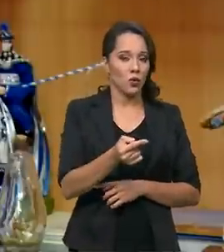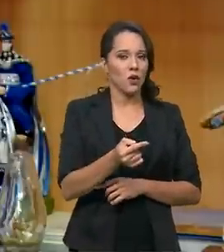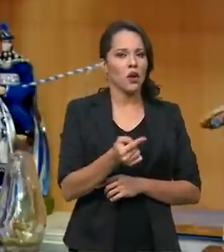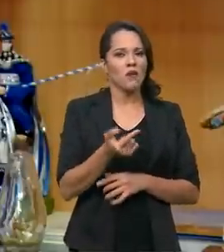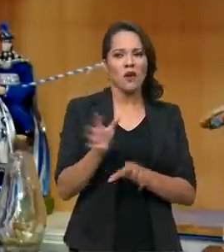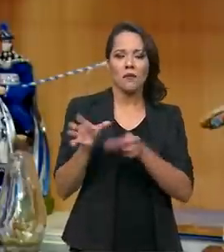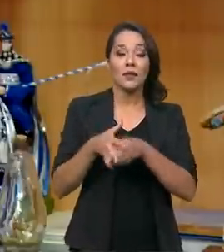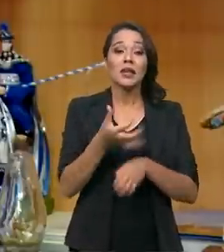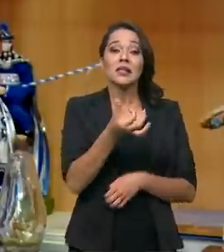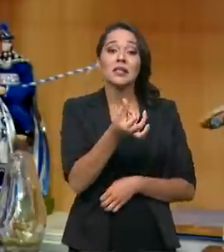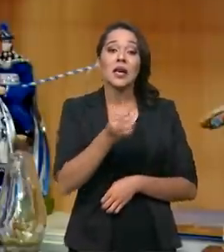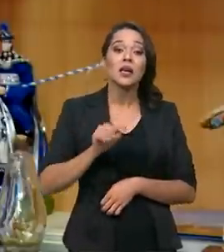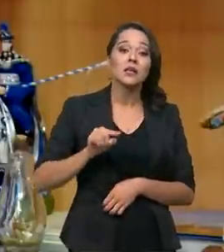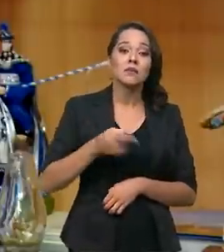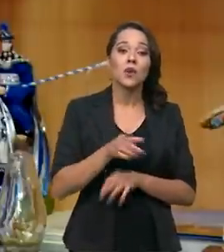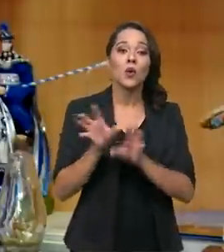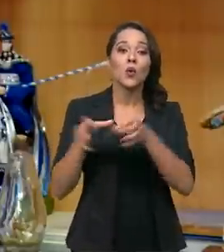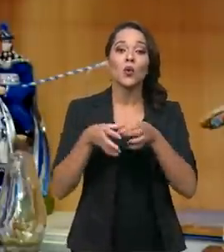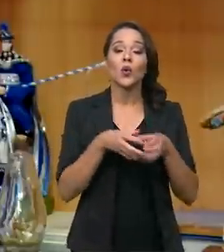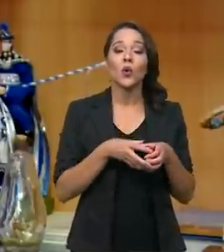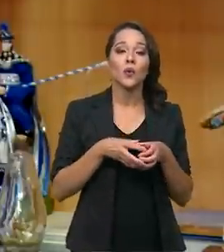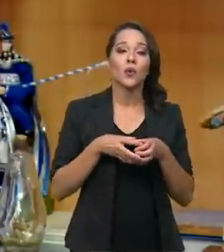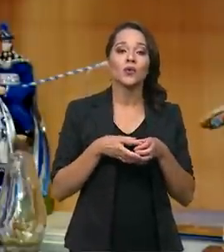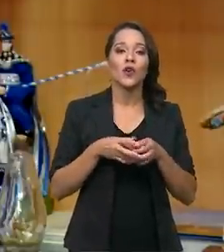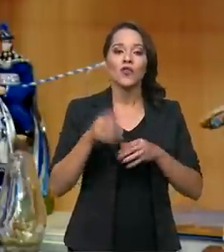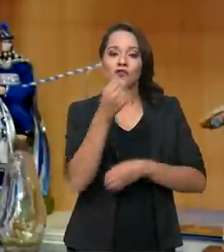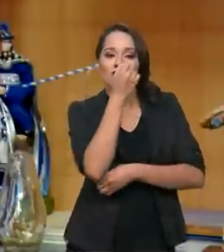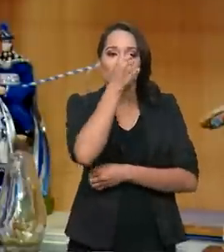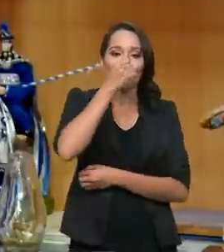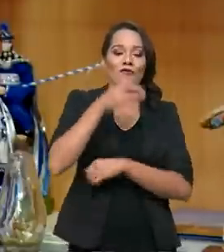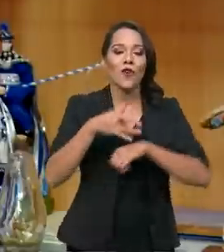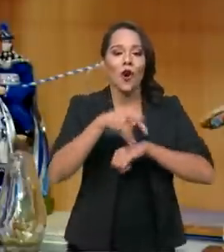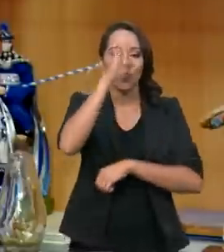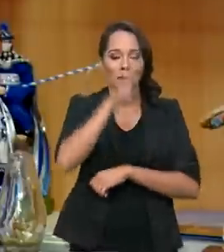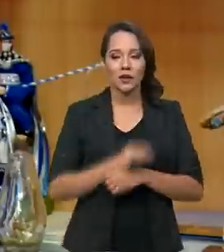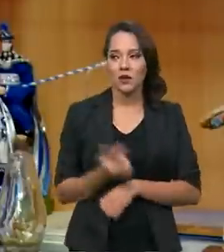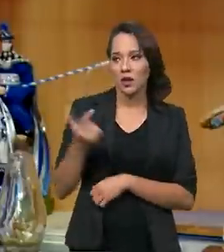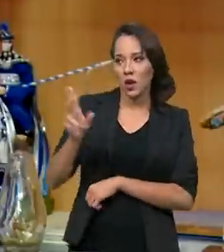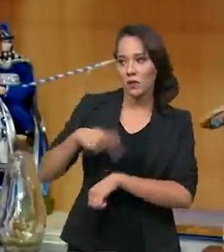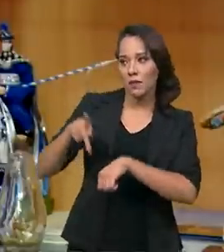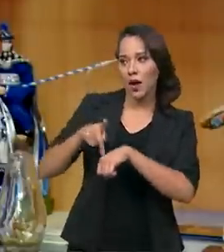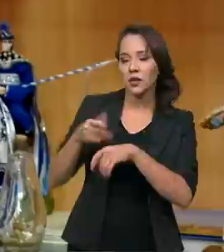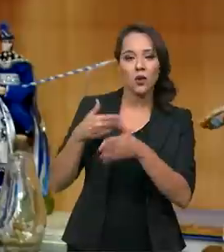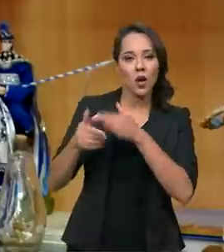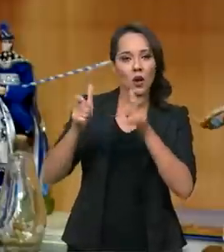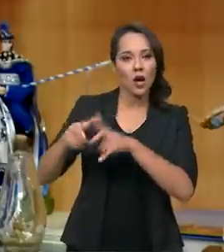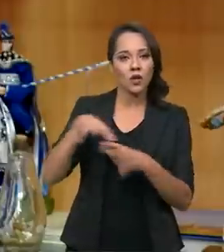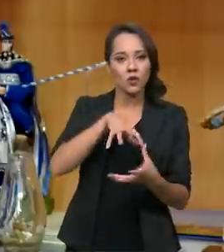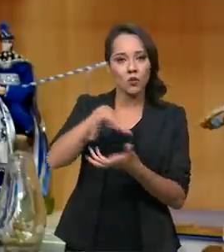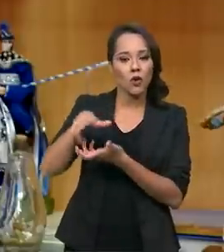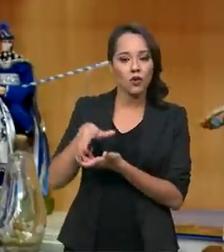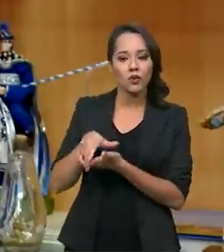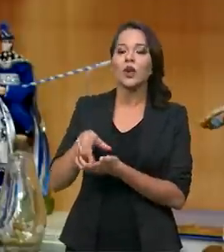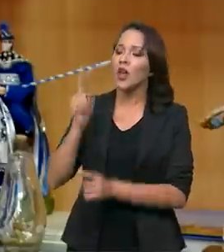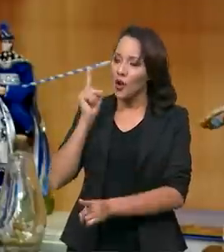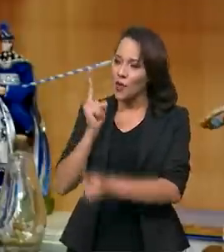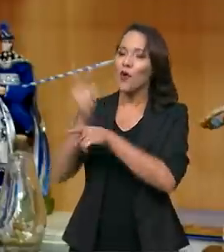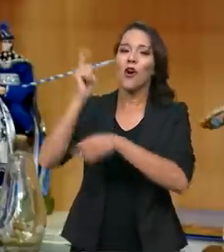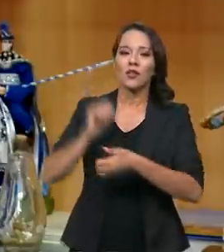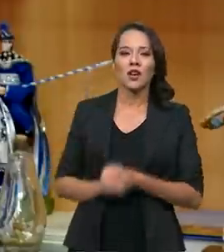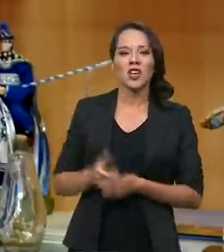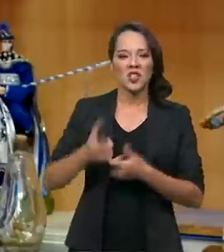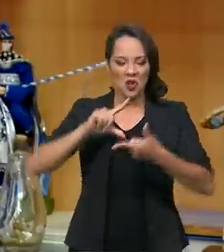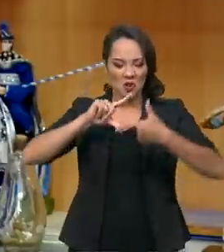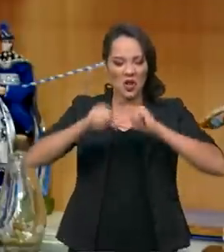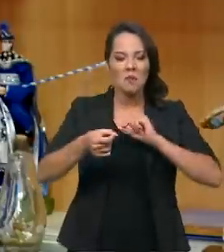né e fora 6.000 trios de forró do Brasil e no exterior e todo lugar do mundo que eu vou eu arrumo um trio de Forró